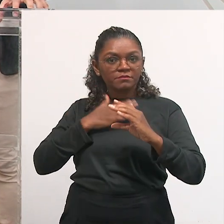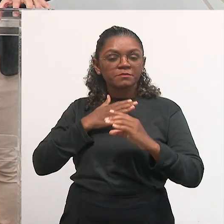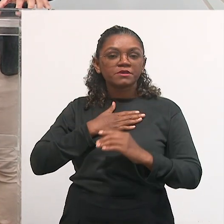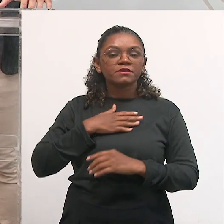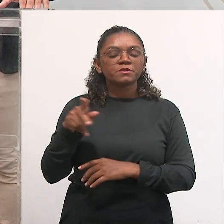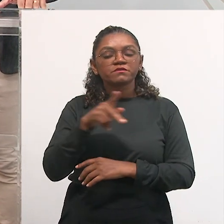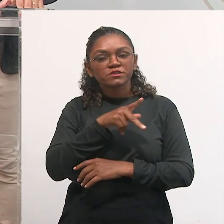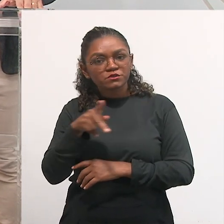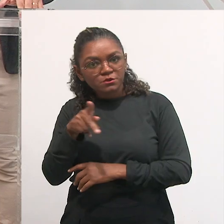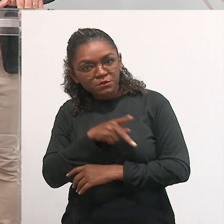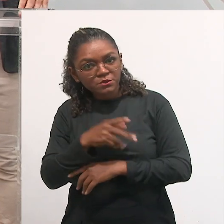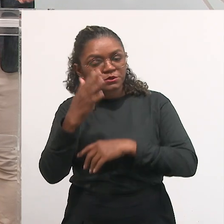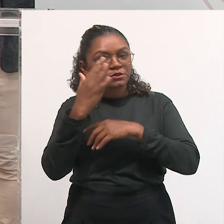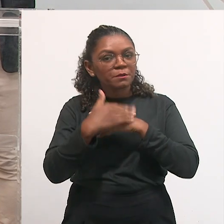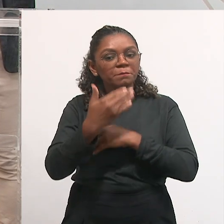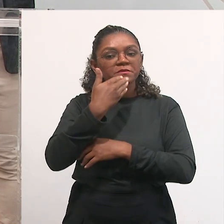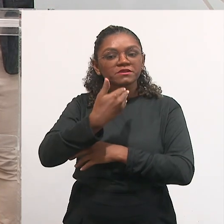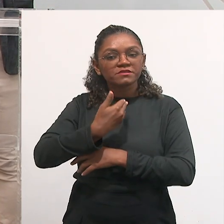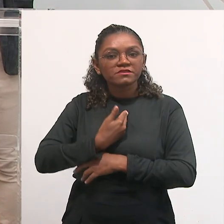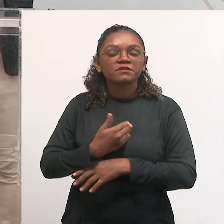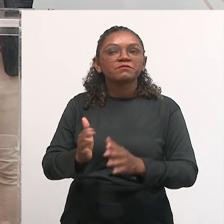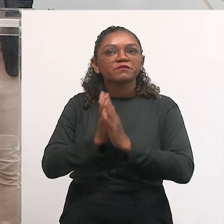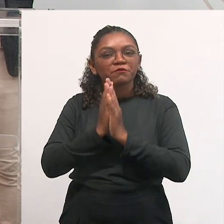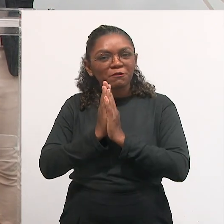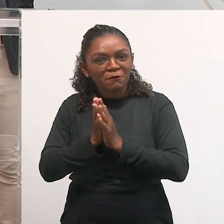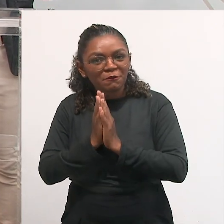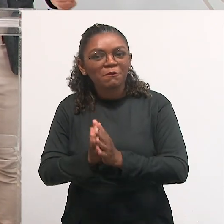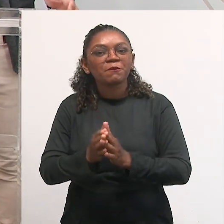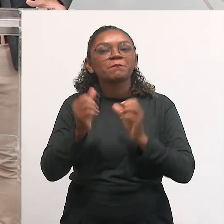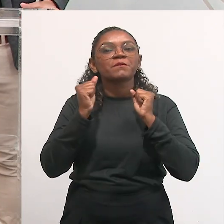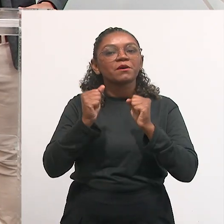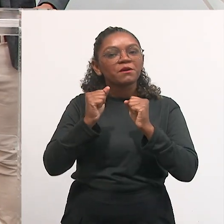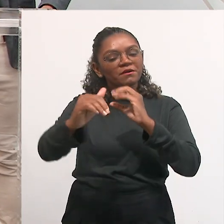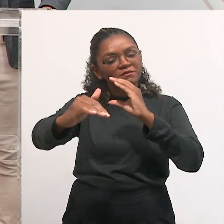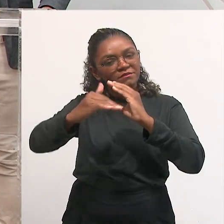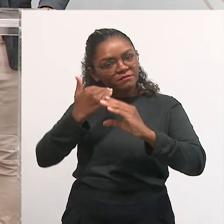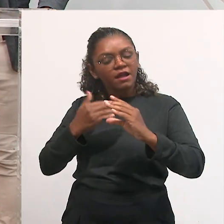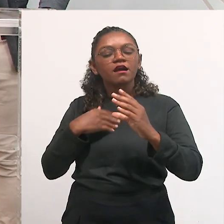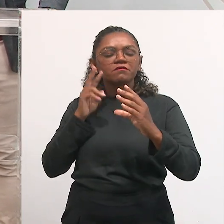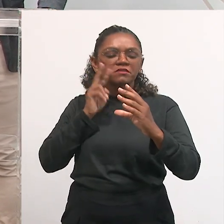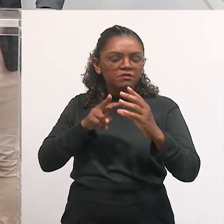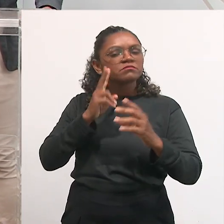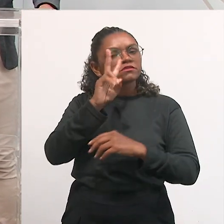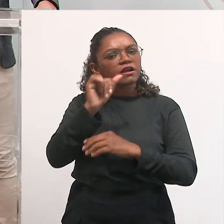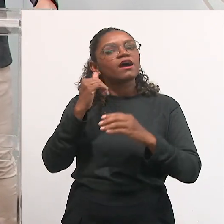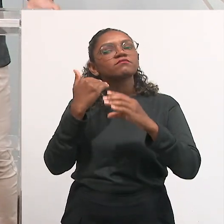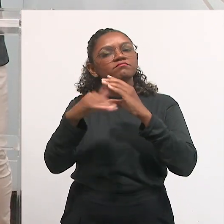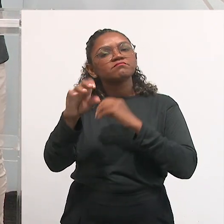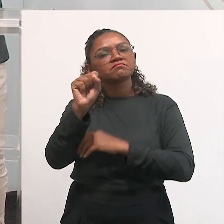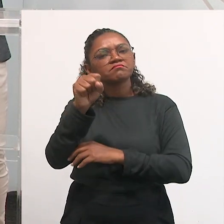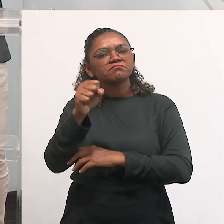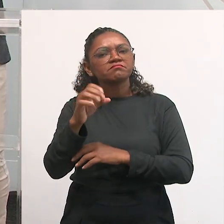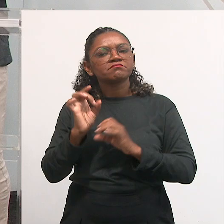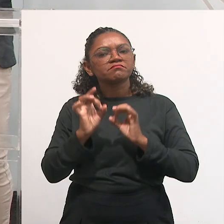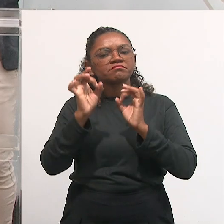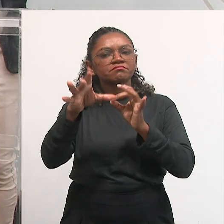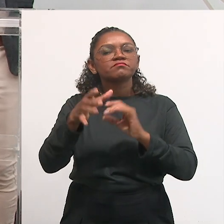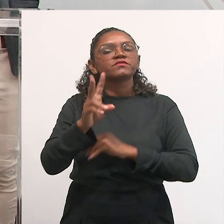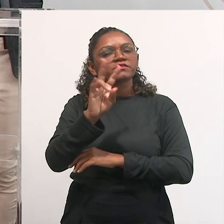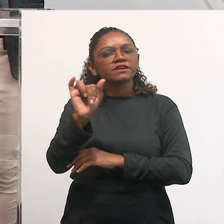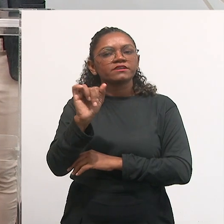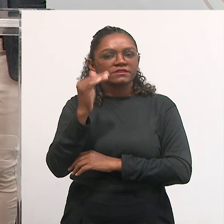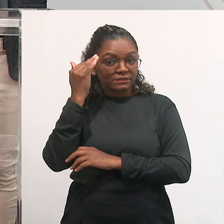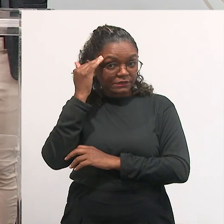professor Arthur, por favor, pelo amor de Deus, né? Envie para mim esse material, eu vou falar sim, eu envio para você, segue em